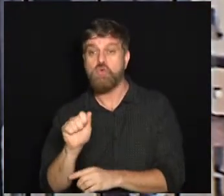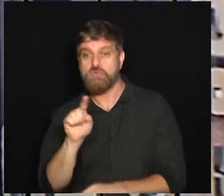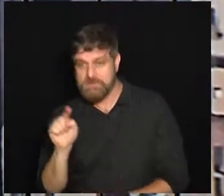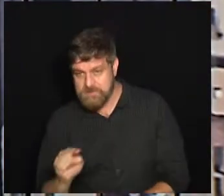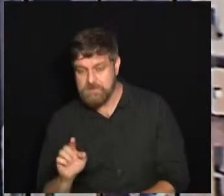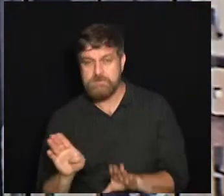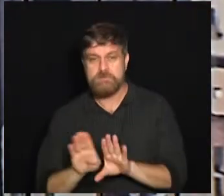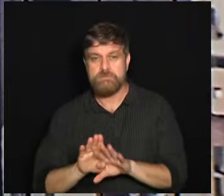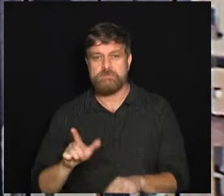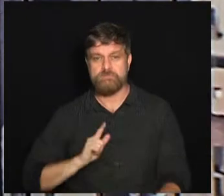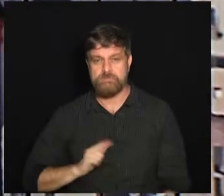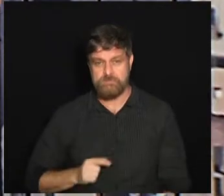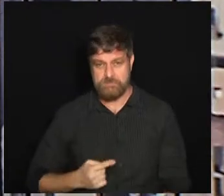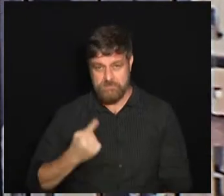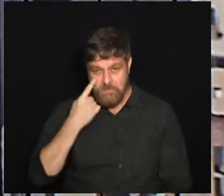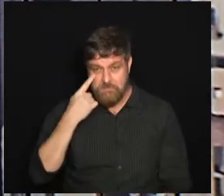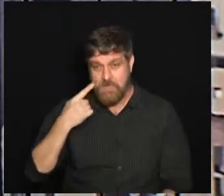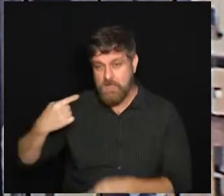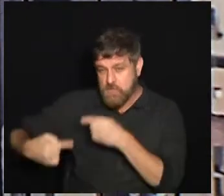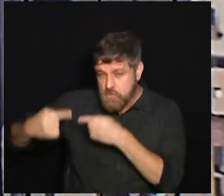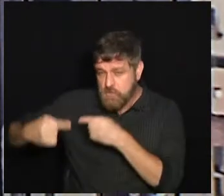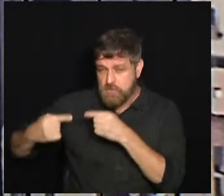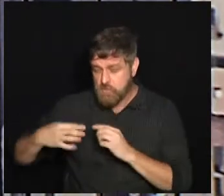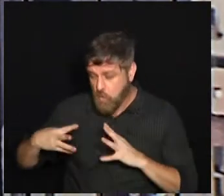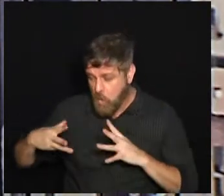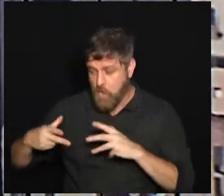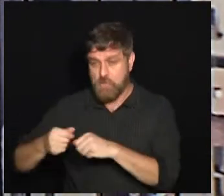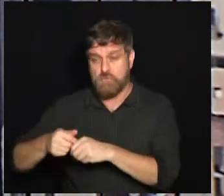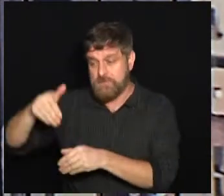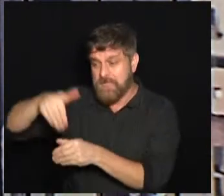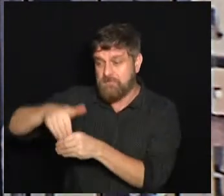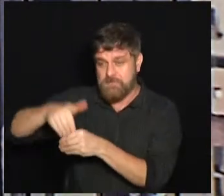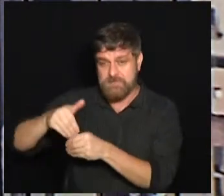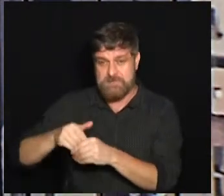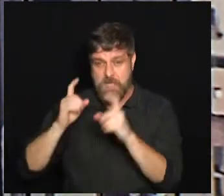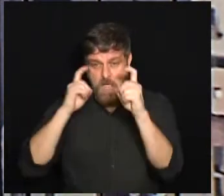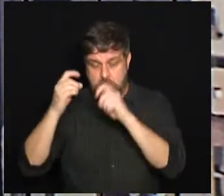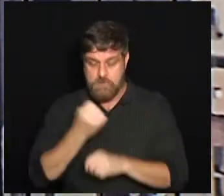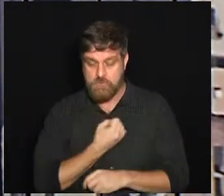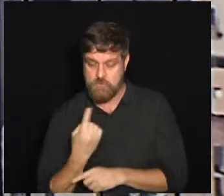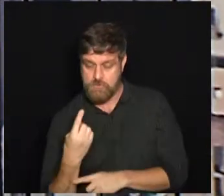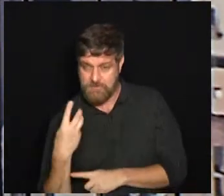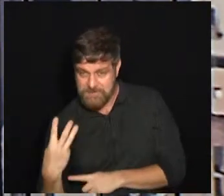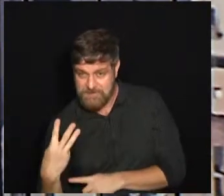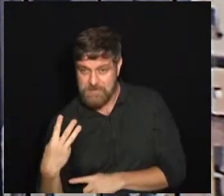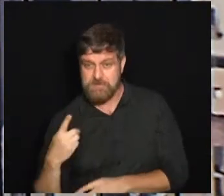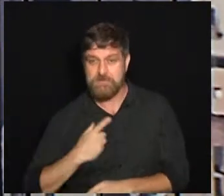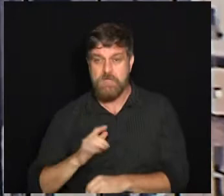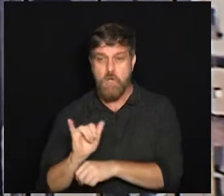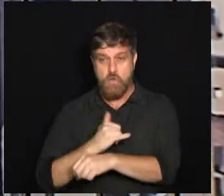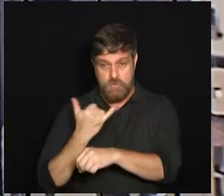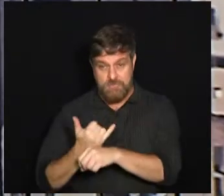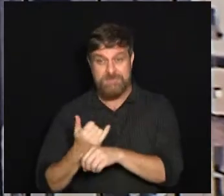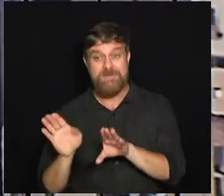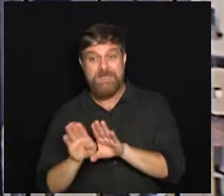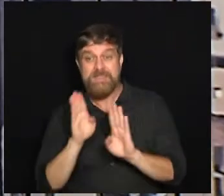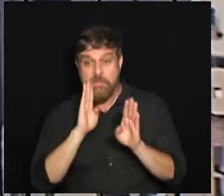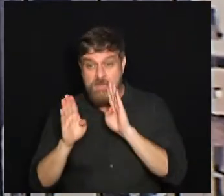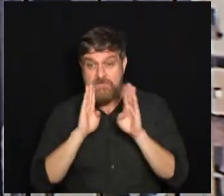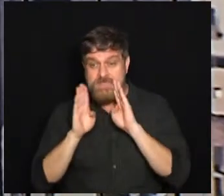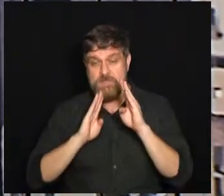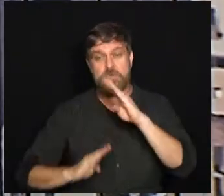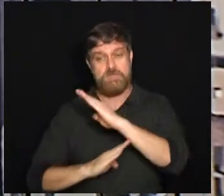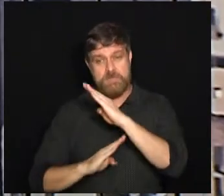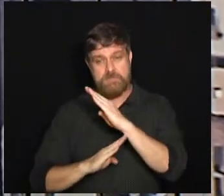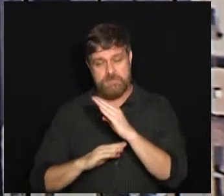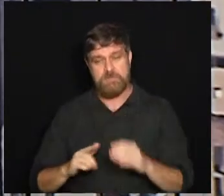pode conferir todas as discussões e votações da 13ª reunião ordinária no YouTube e no Facebook da TV